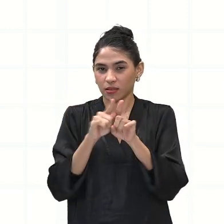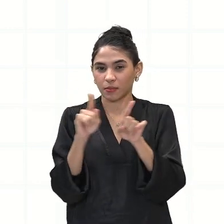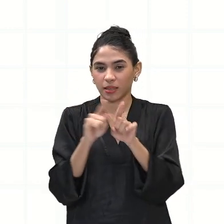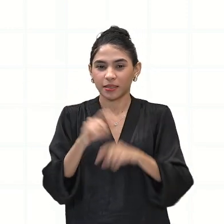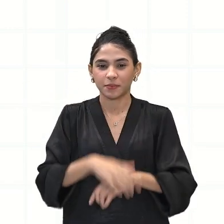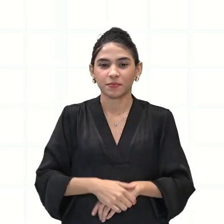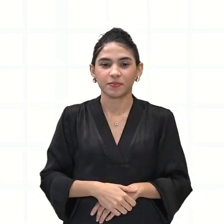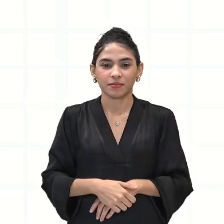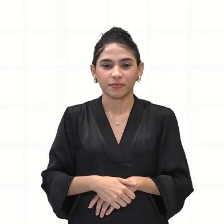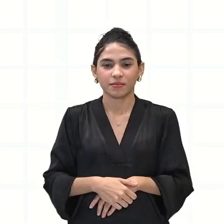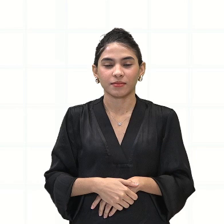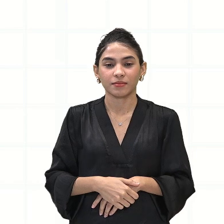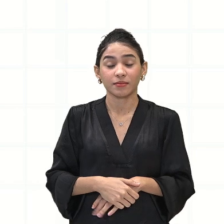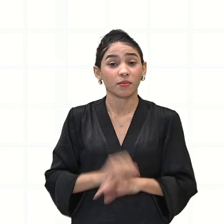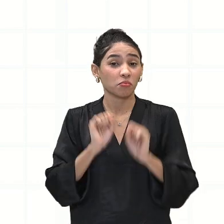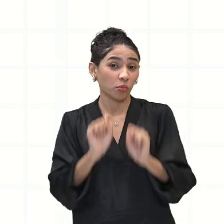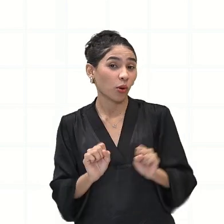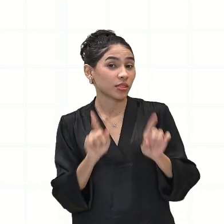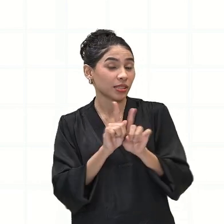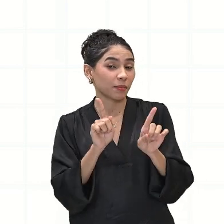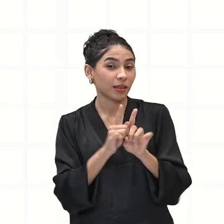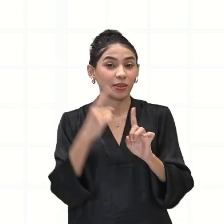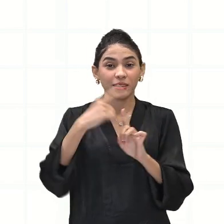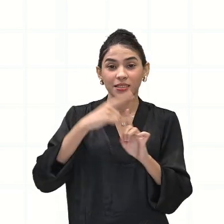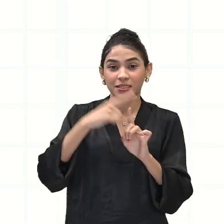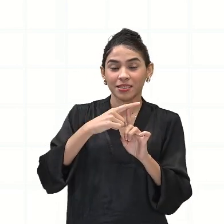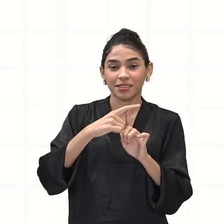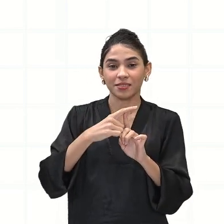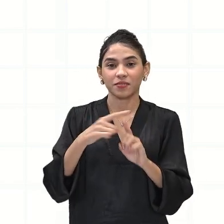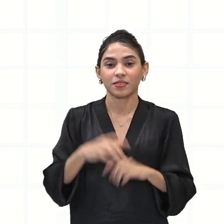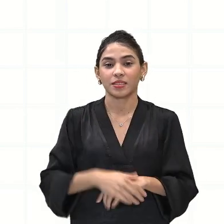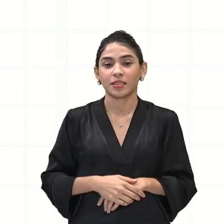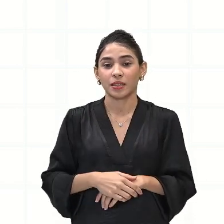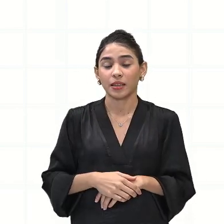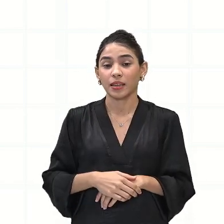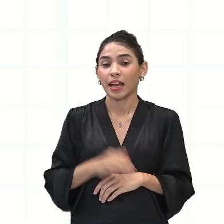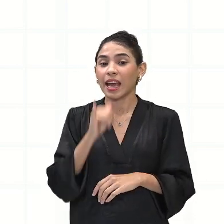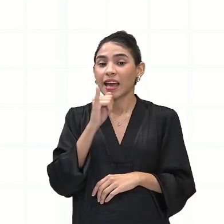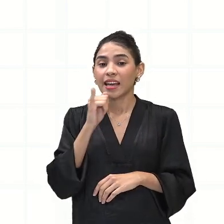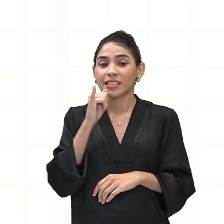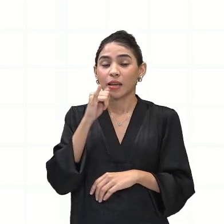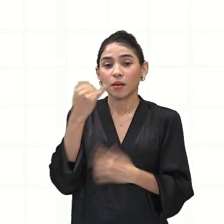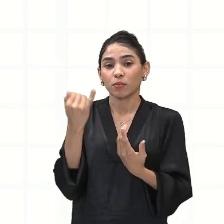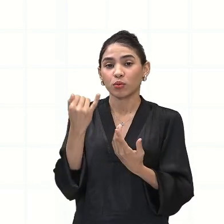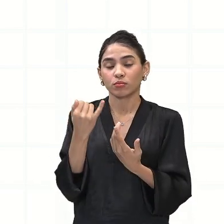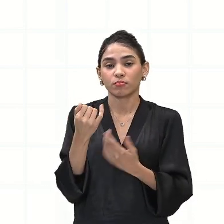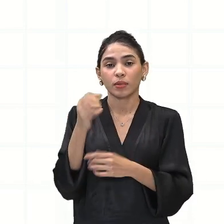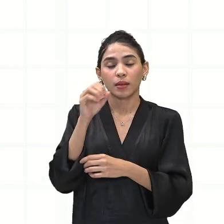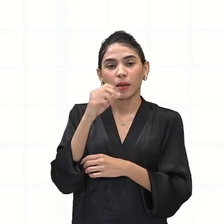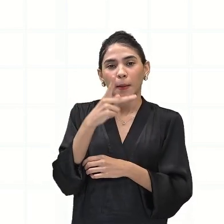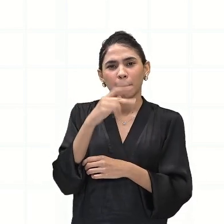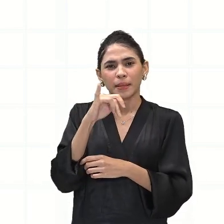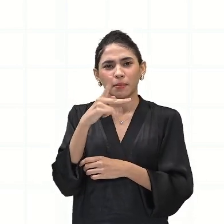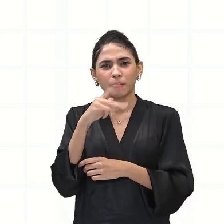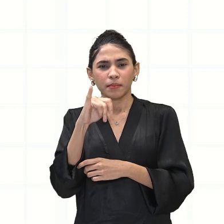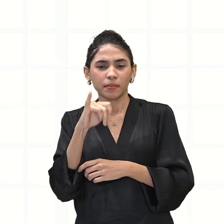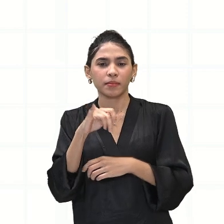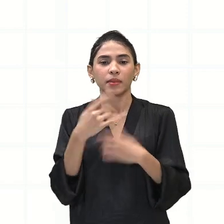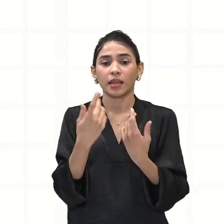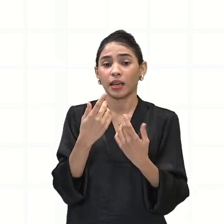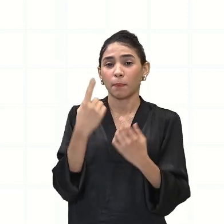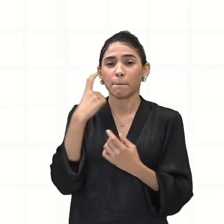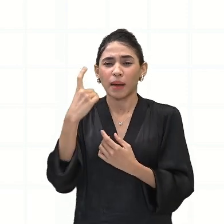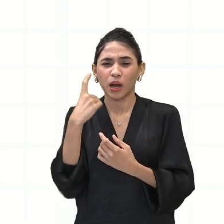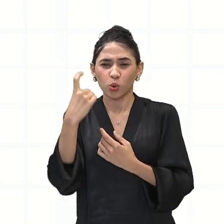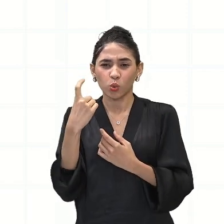comum também. Pode ser também outro tipo de coisa, como um sensor, um bip-bip para um sensor de ré. Pode ser o barulho